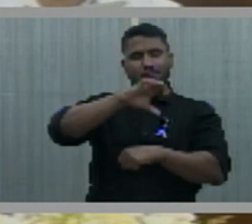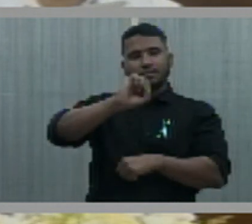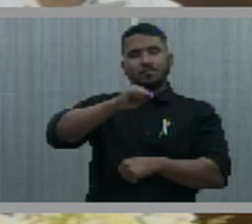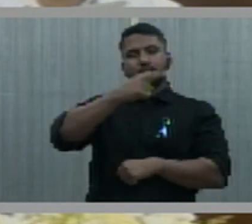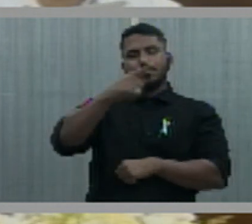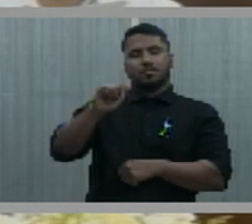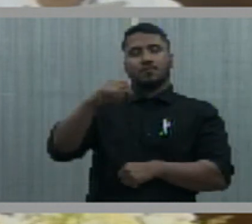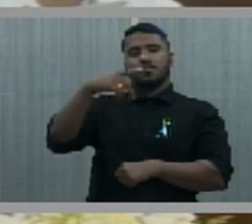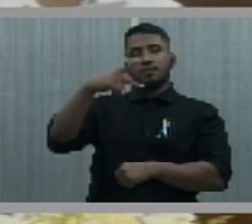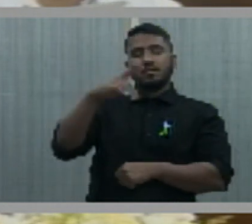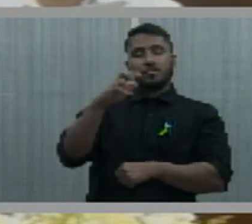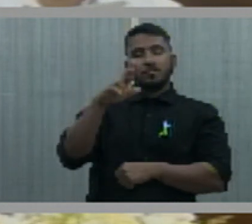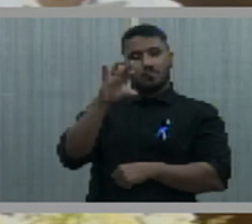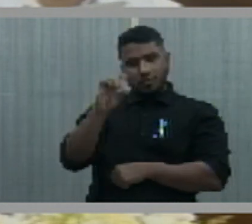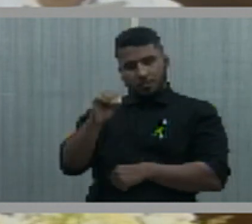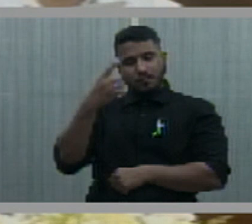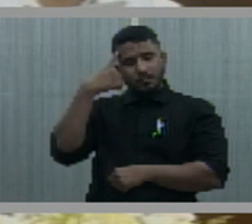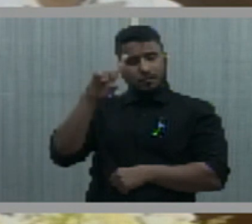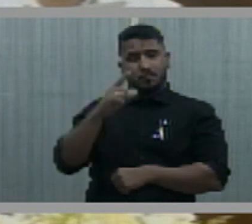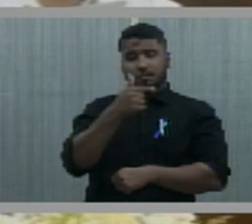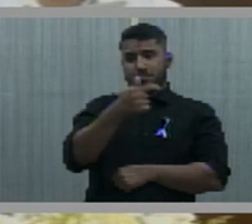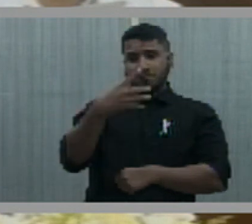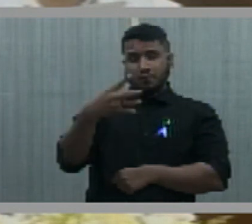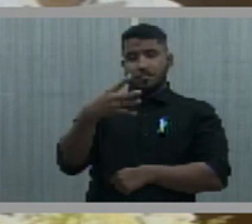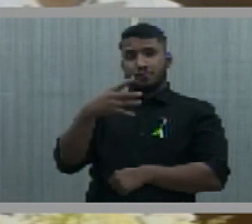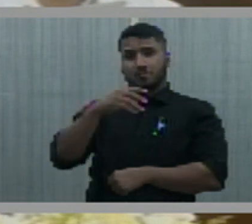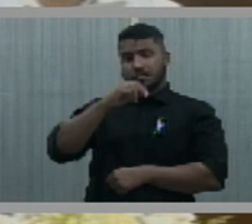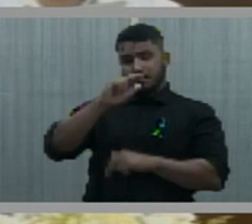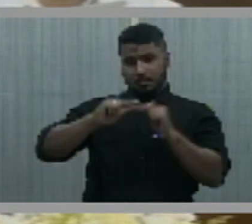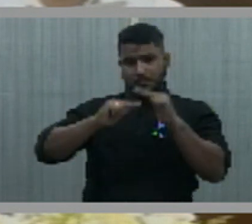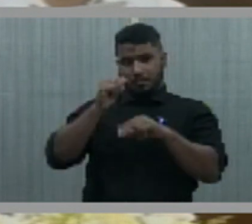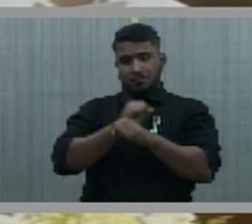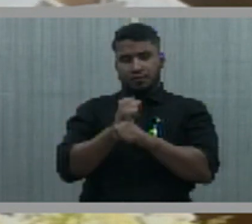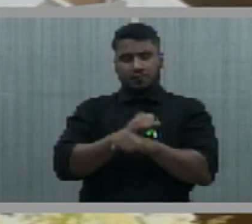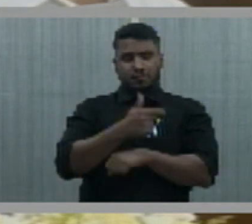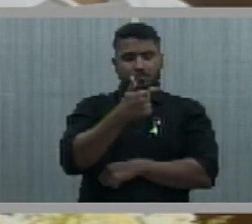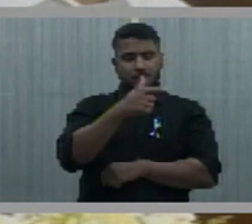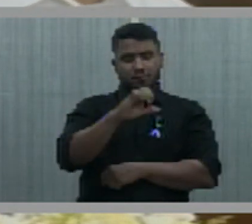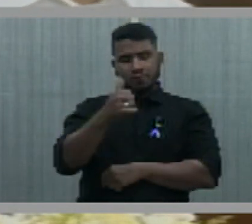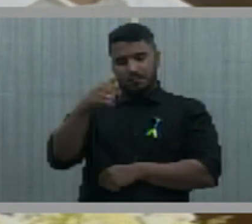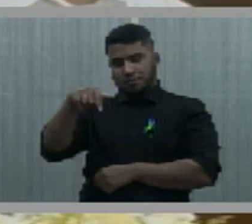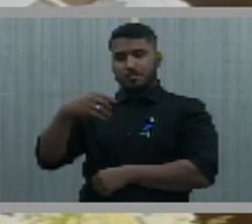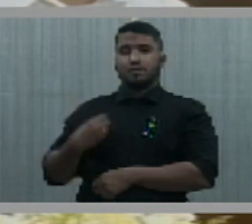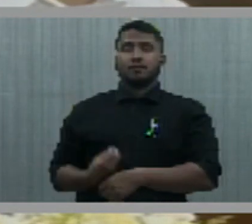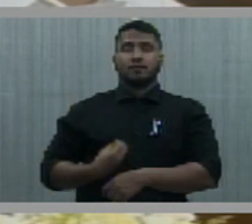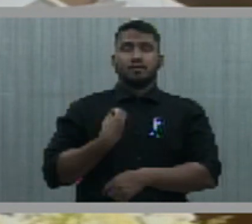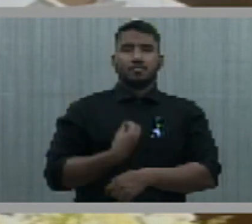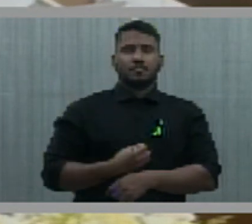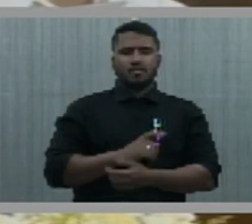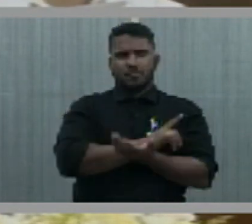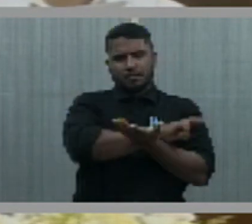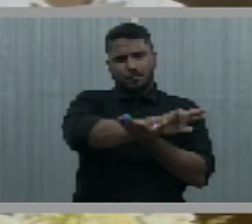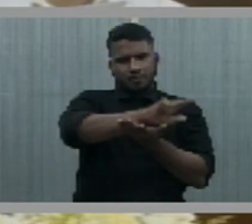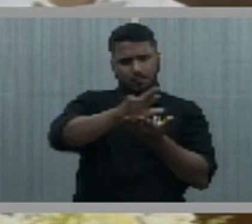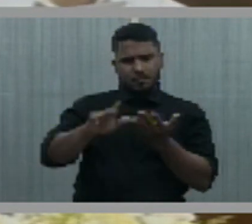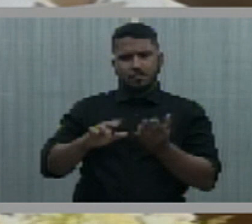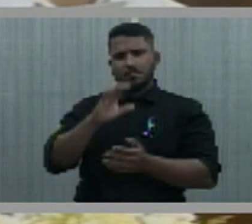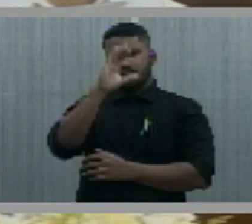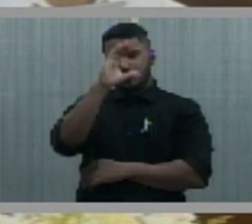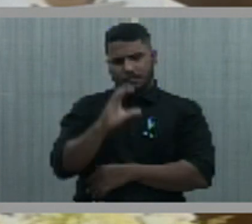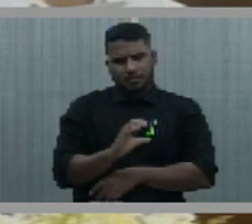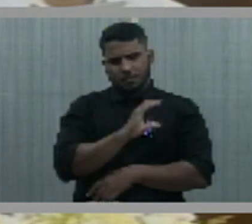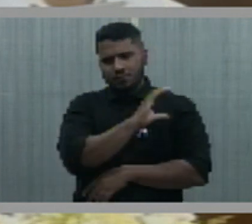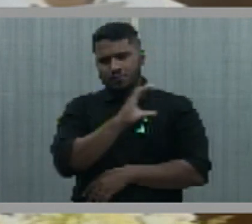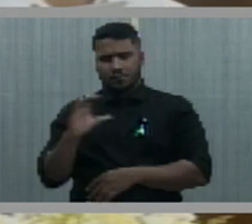de Alcântara no dia 24 de junho de 2017, com a presença de centenas de católicos